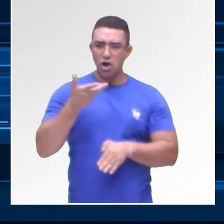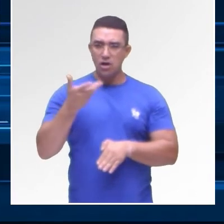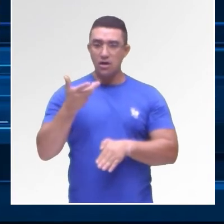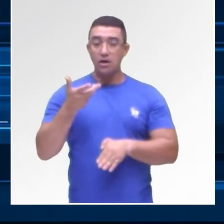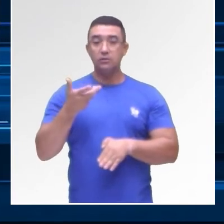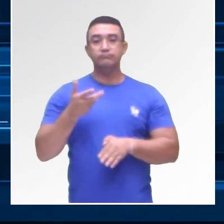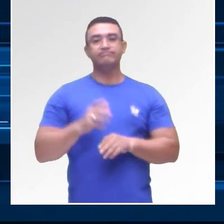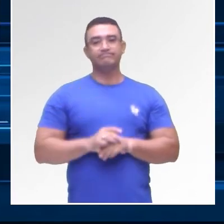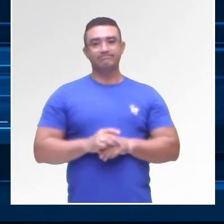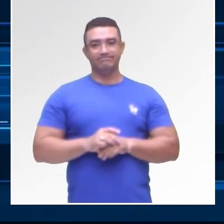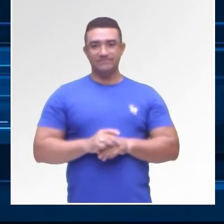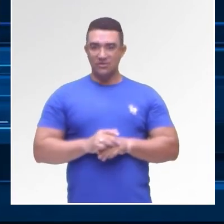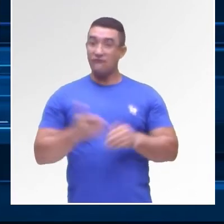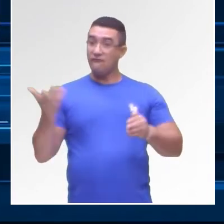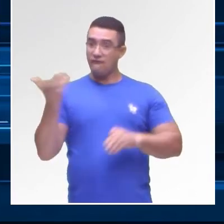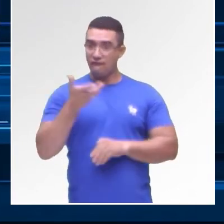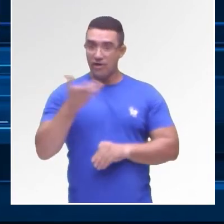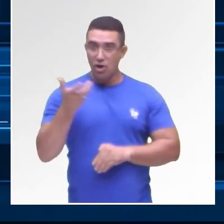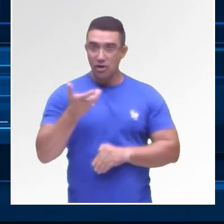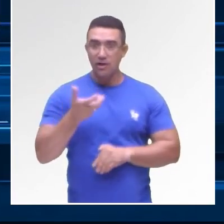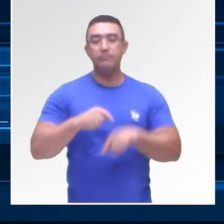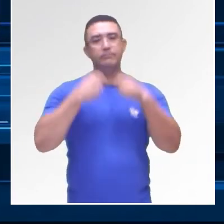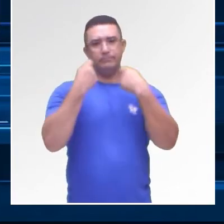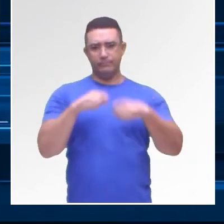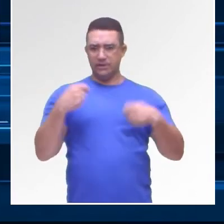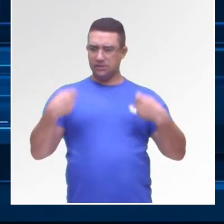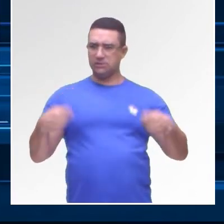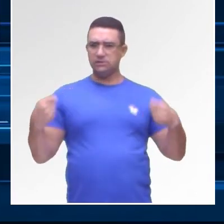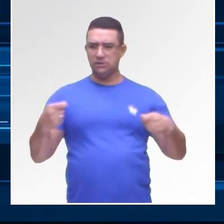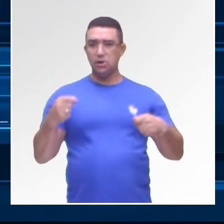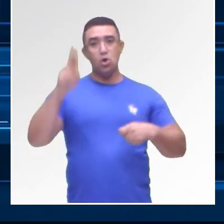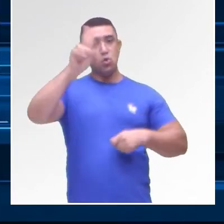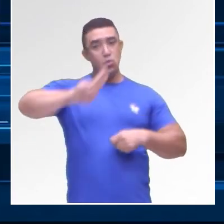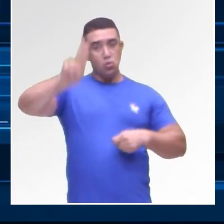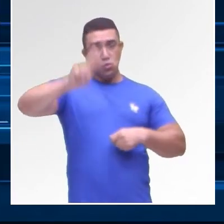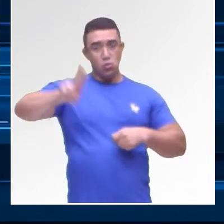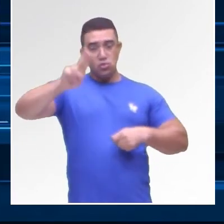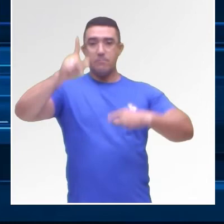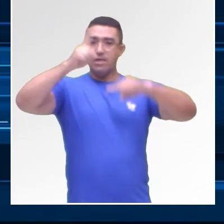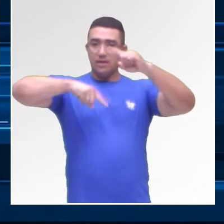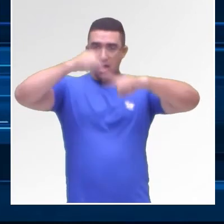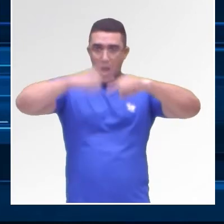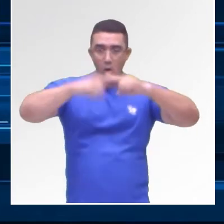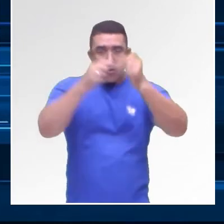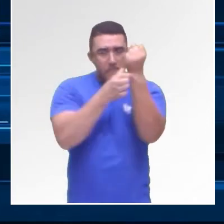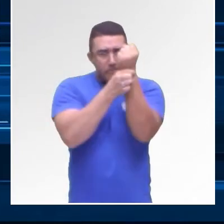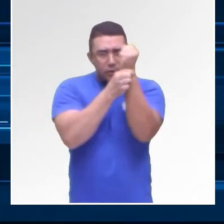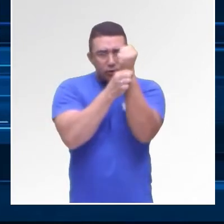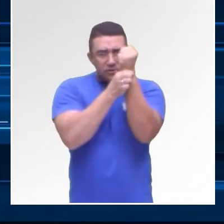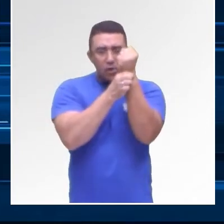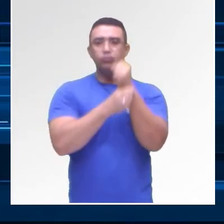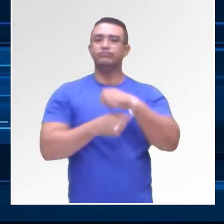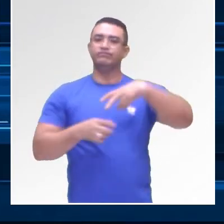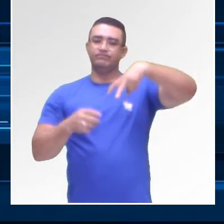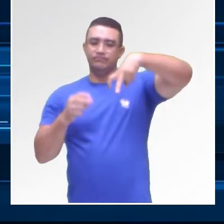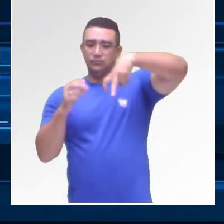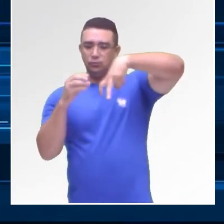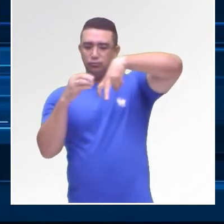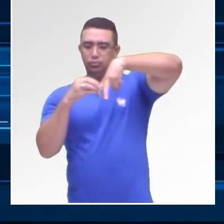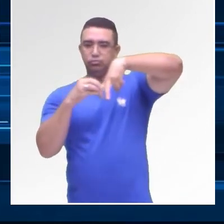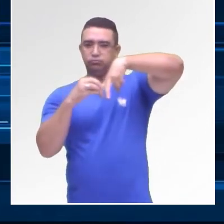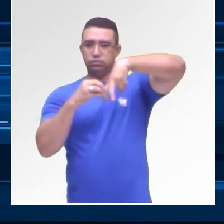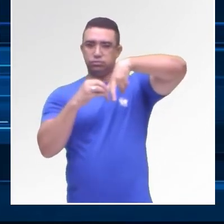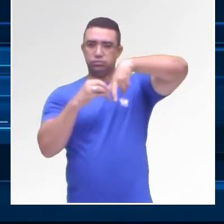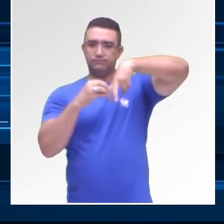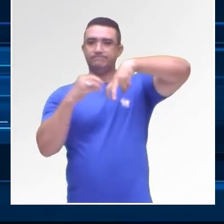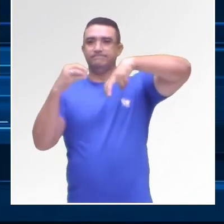muito veloz, é que você precisa utilizar equipamentos de segurança. Joelheiras, para proteger os